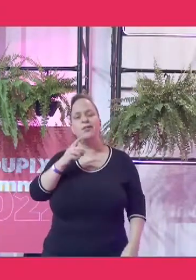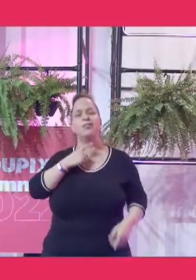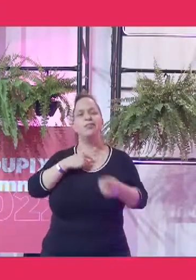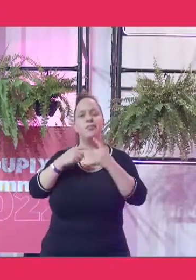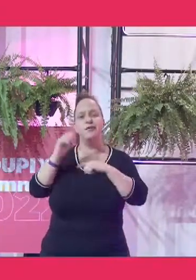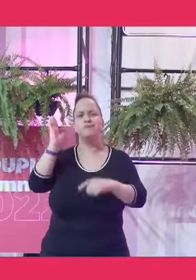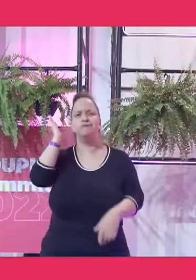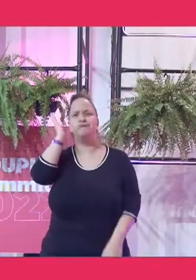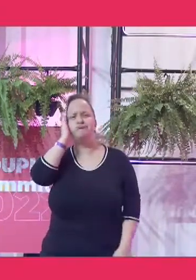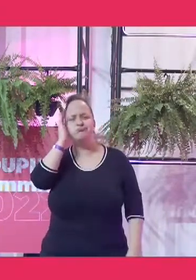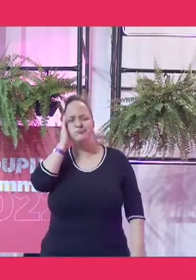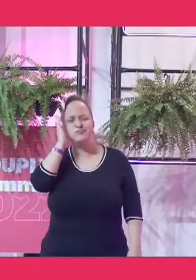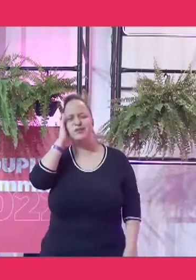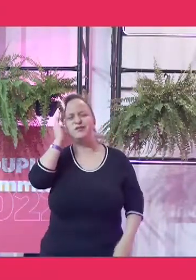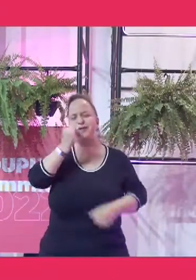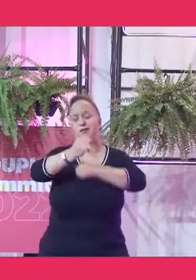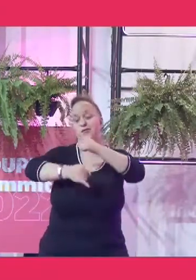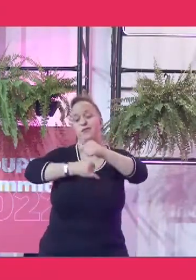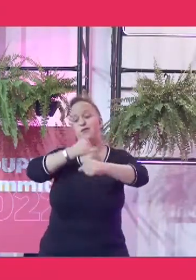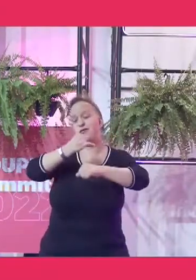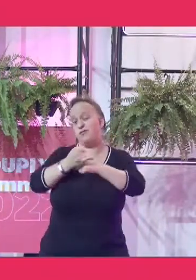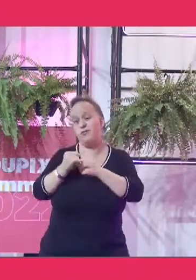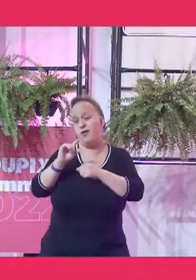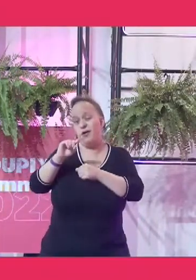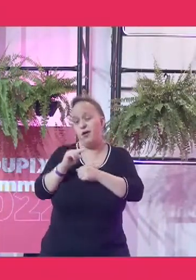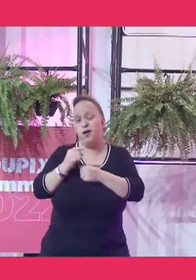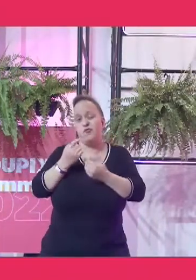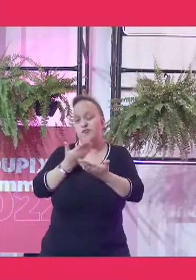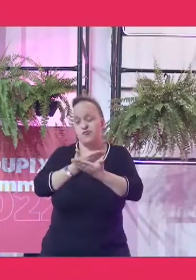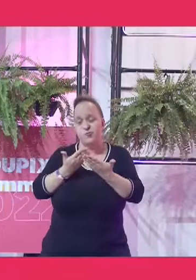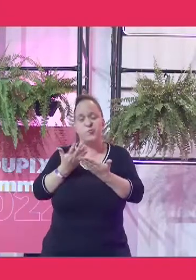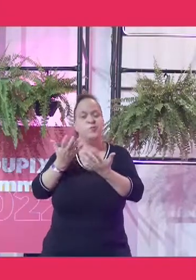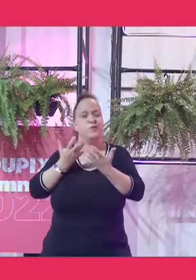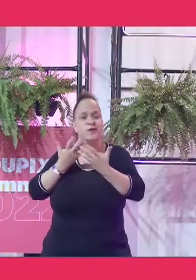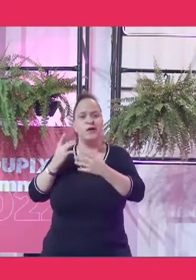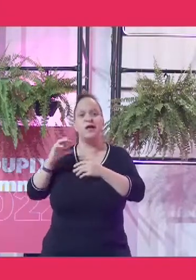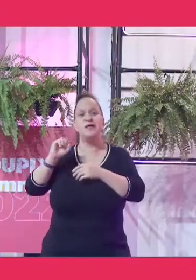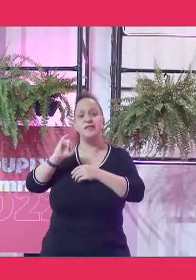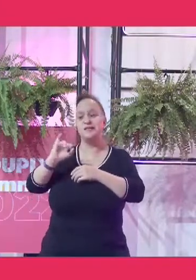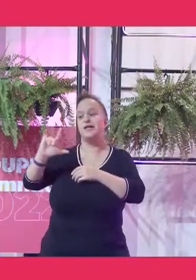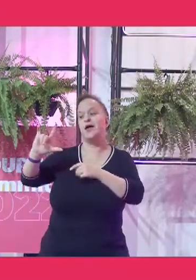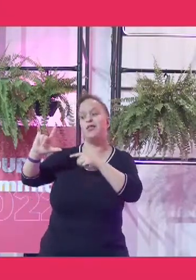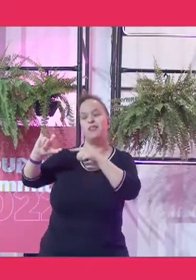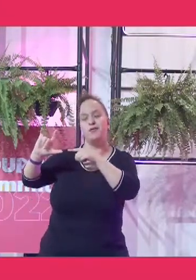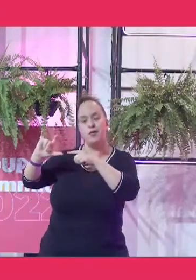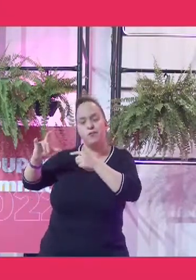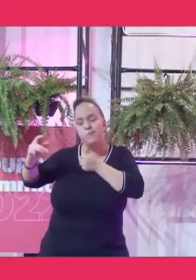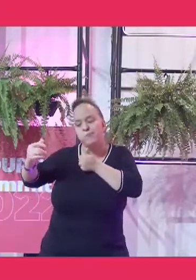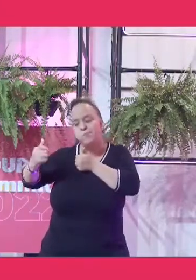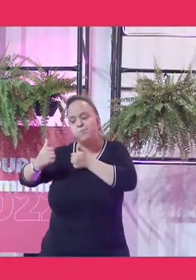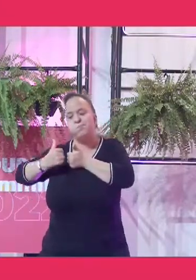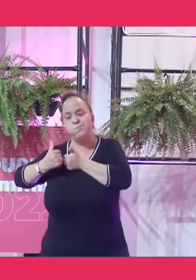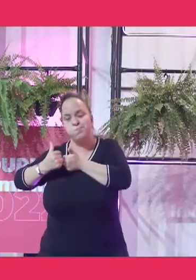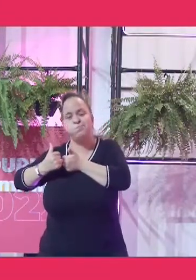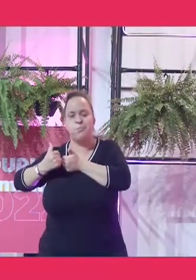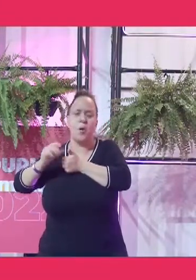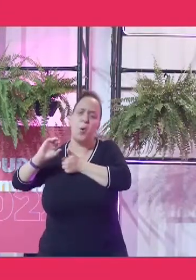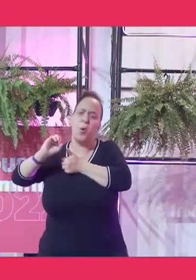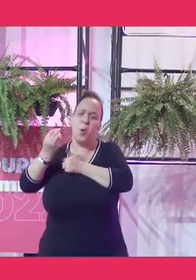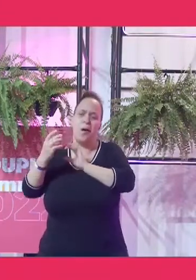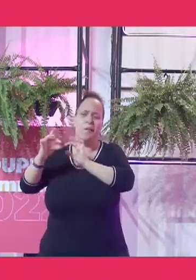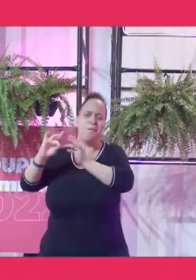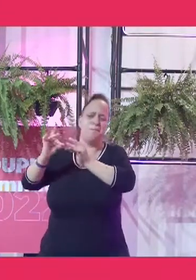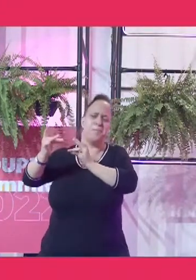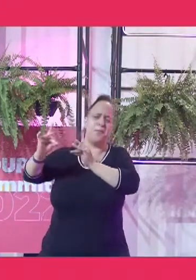acha que essa é a internet que a gente quer e se o Instagram, com tudo isso que está acontecendo, está se aproximando ou se afastando dessa